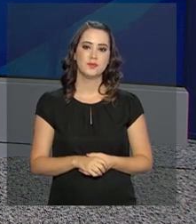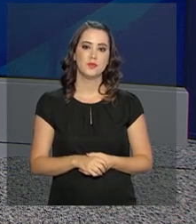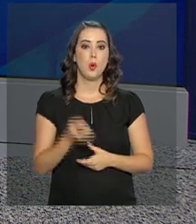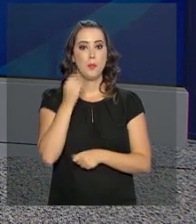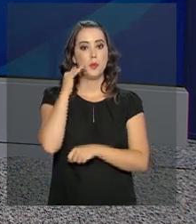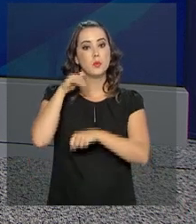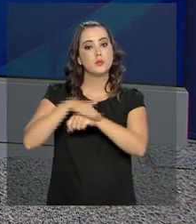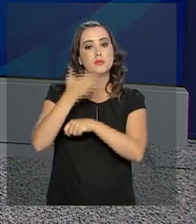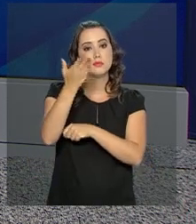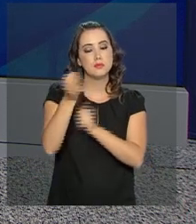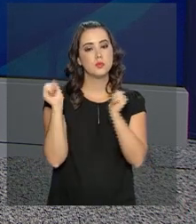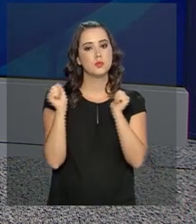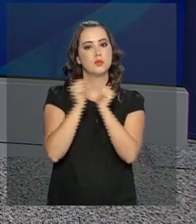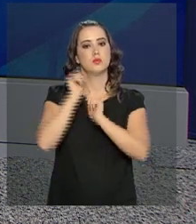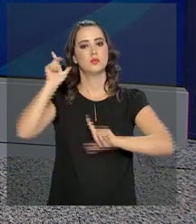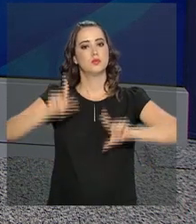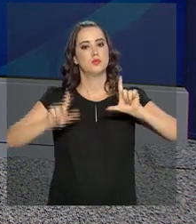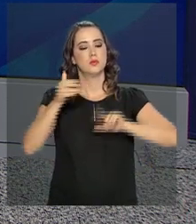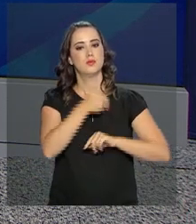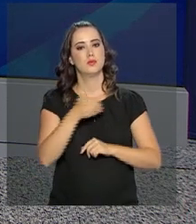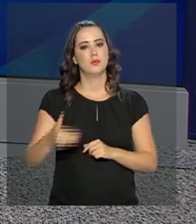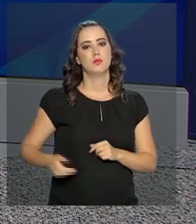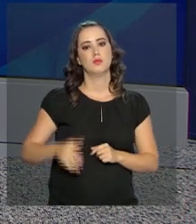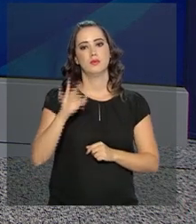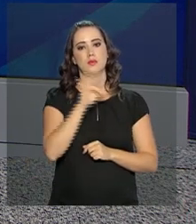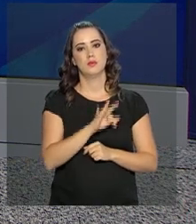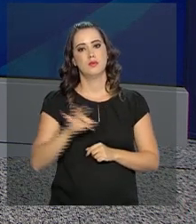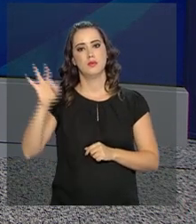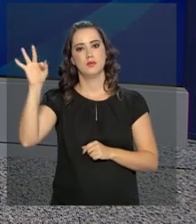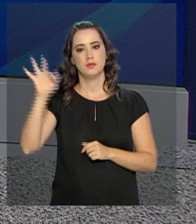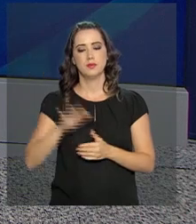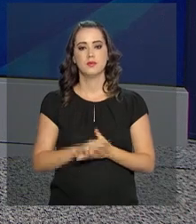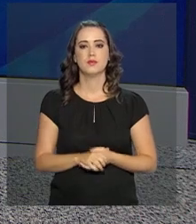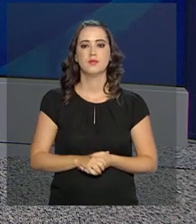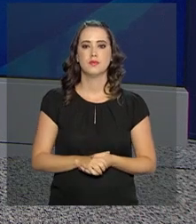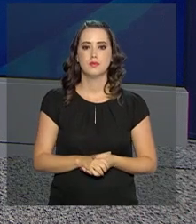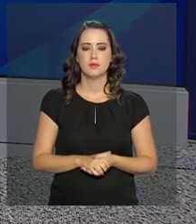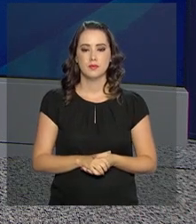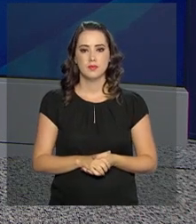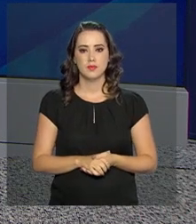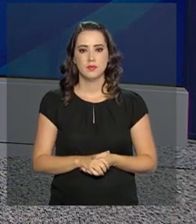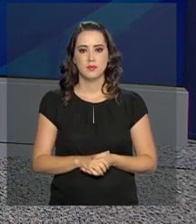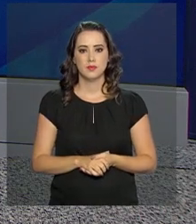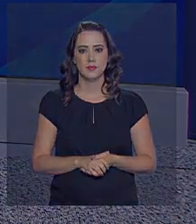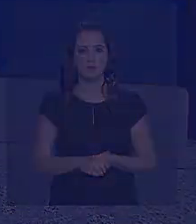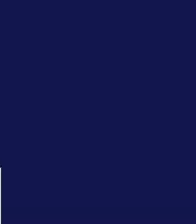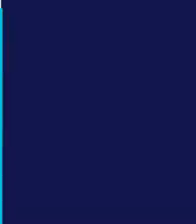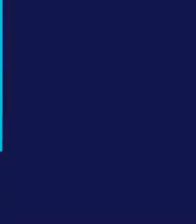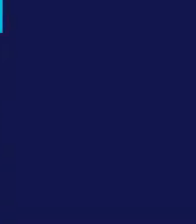61 998 67 87 87. Uma boa noite para você. Continue com a gente aqui na NBR, a TV do governo federal.